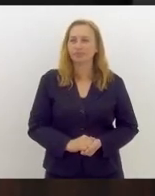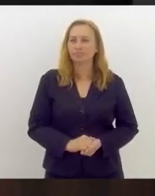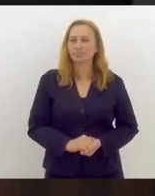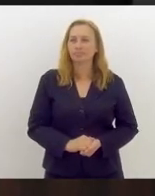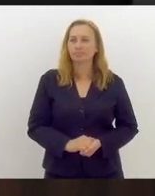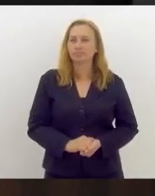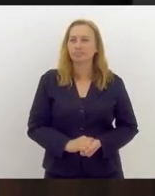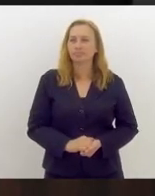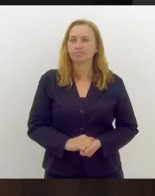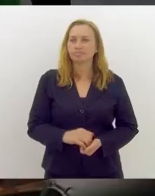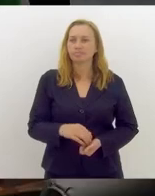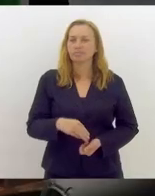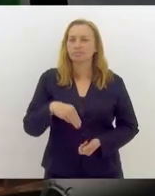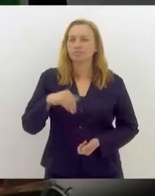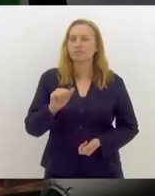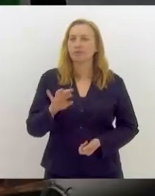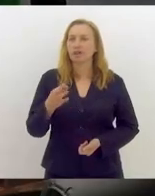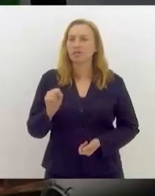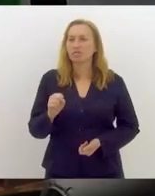Marcos